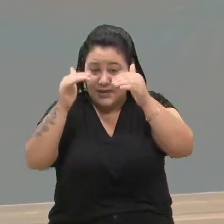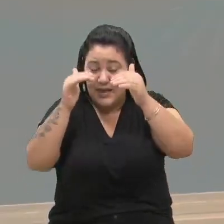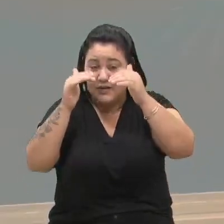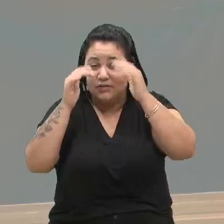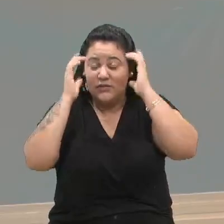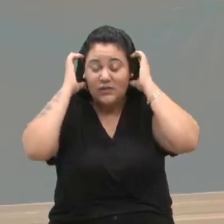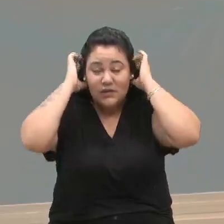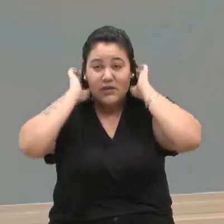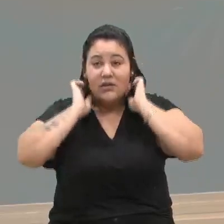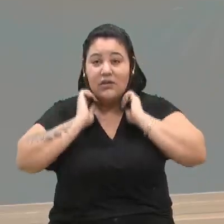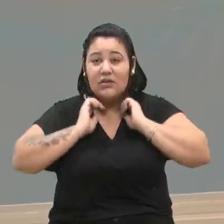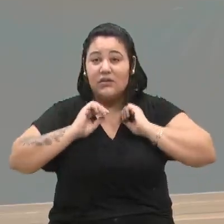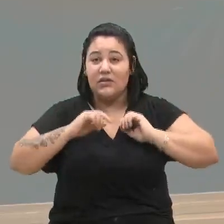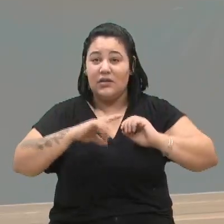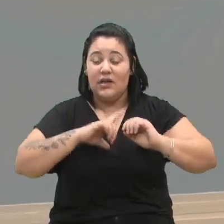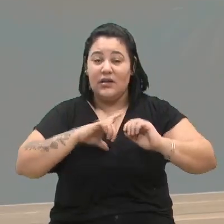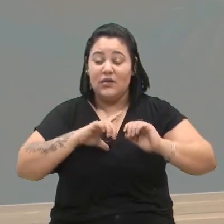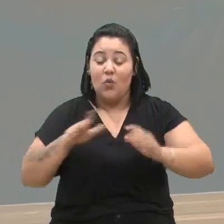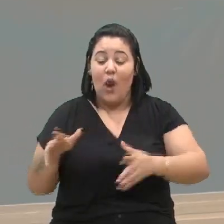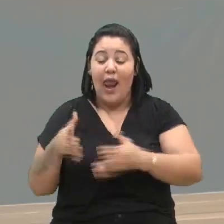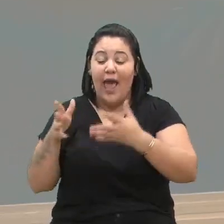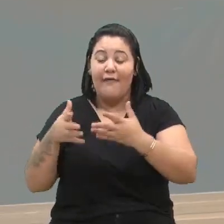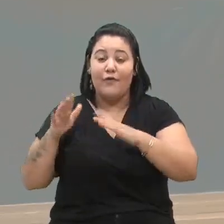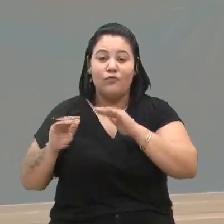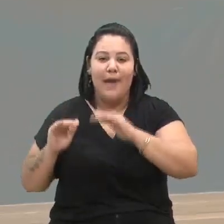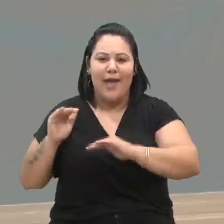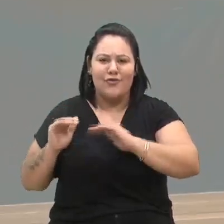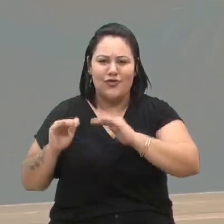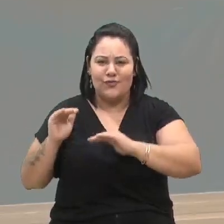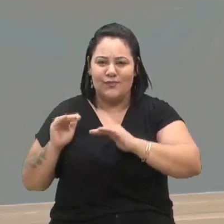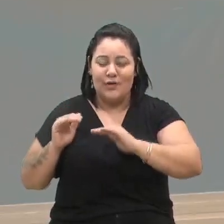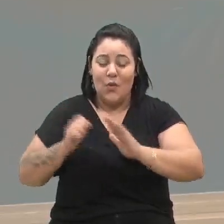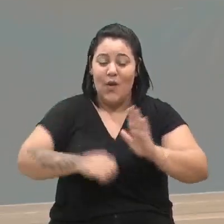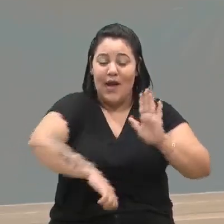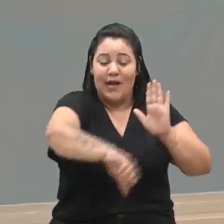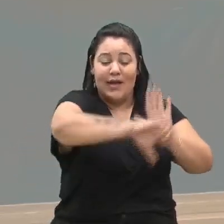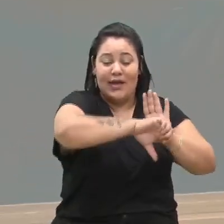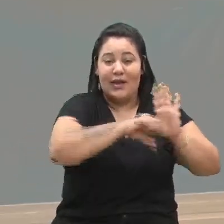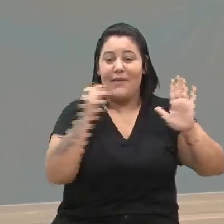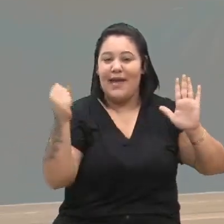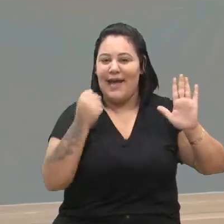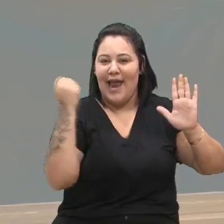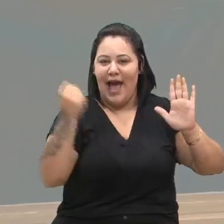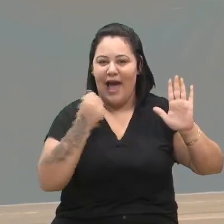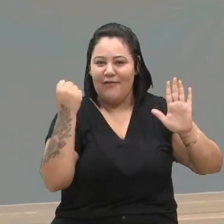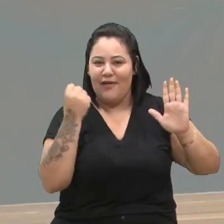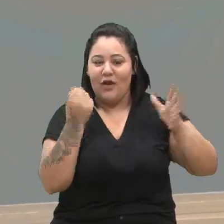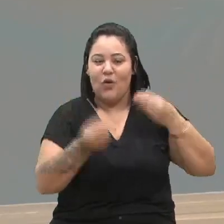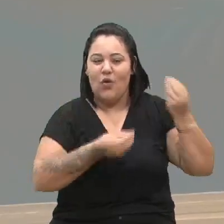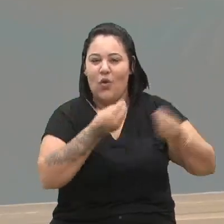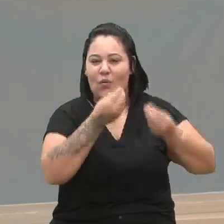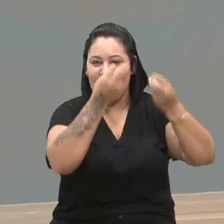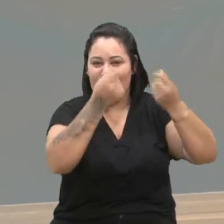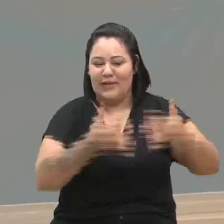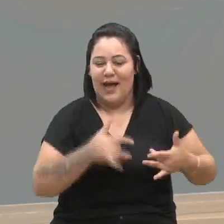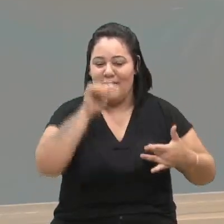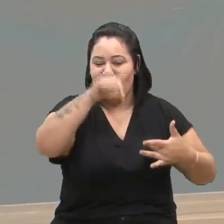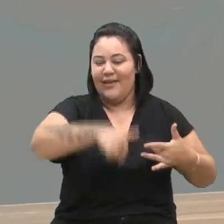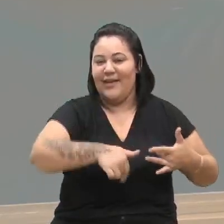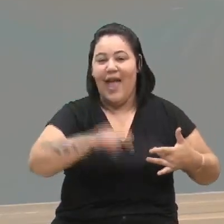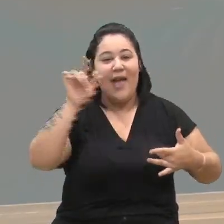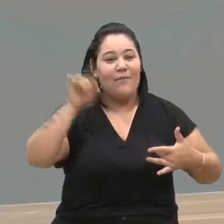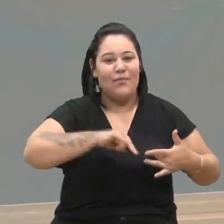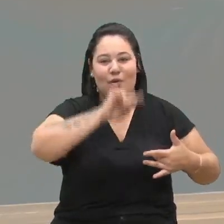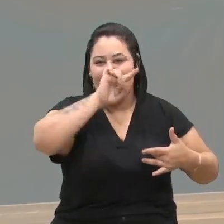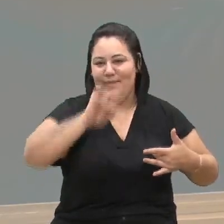naquela faixa leve ou intermediária. Então, crimes graves, como foi colocado aqui, não é permitidas as